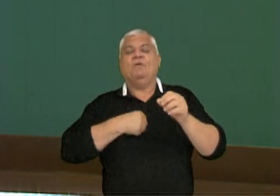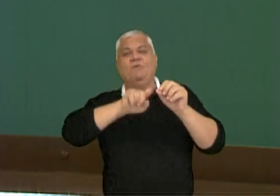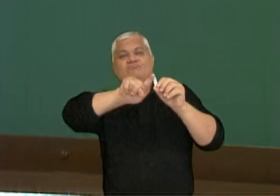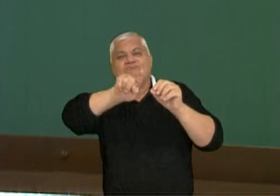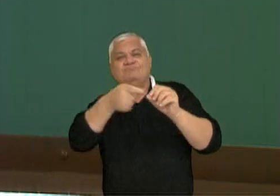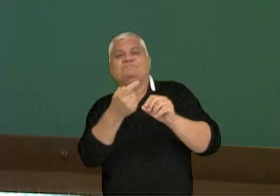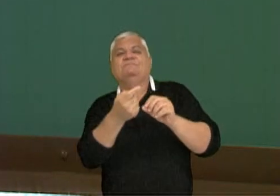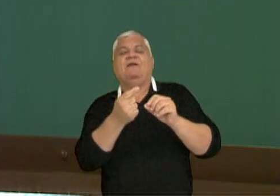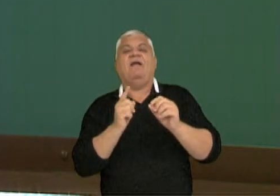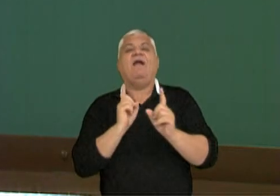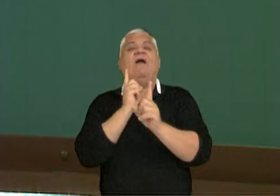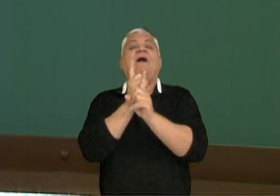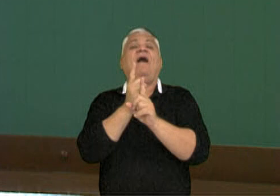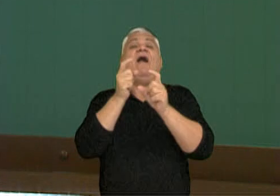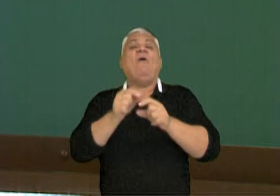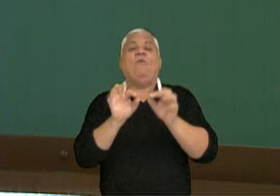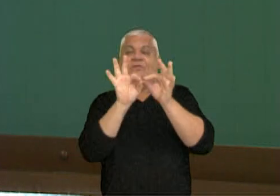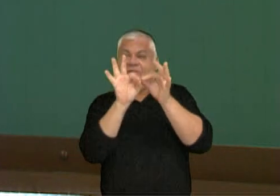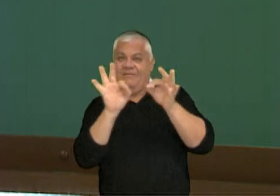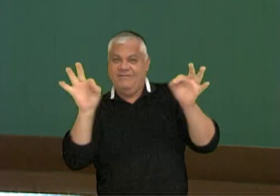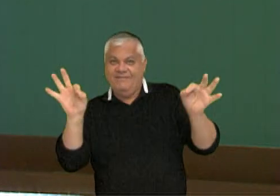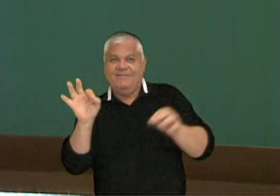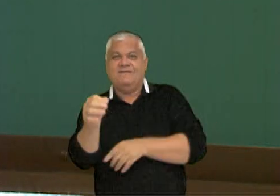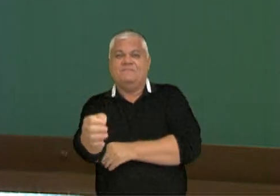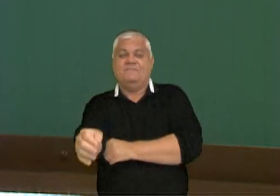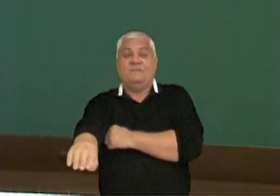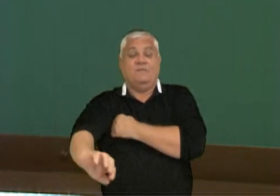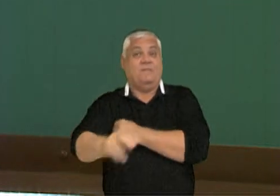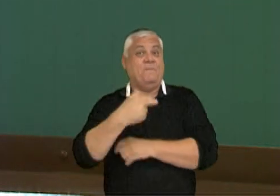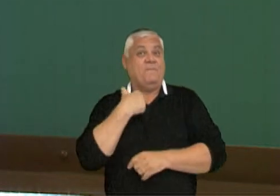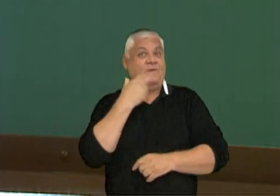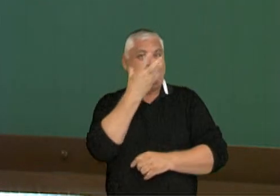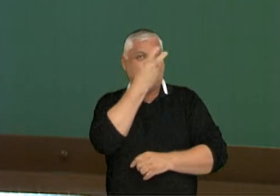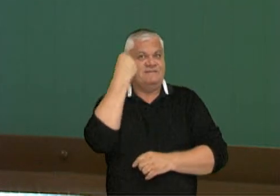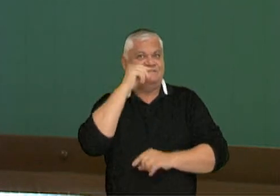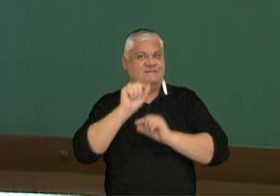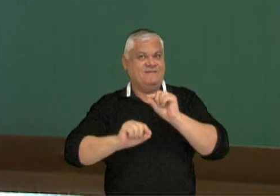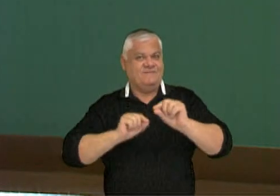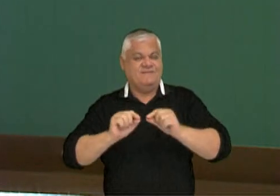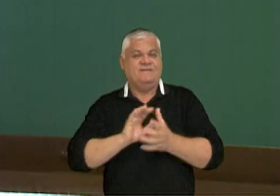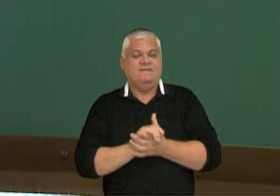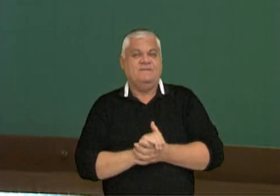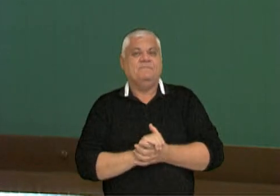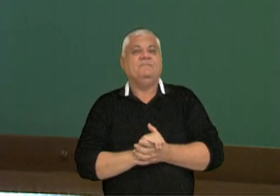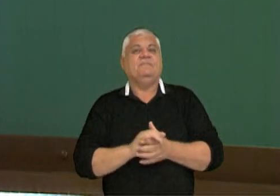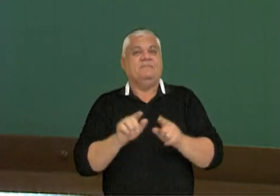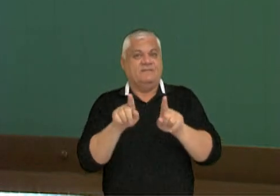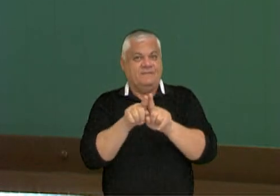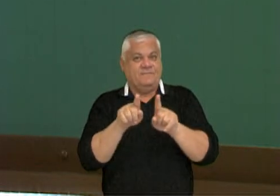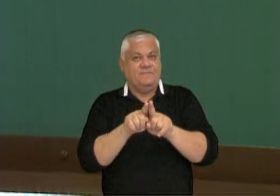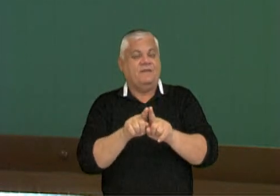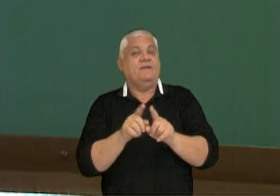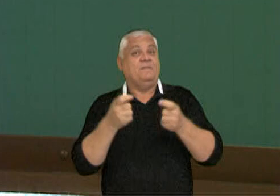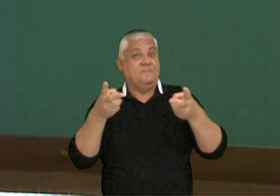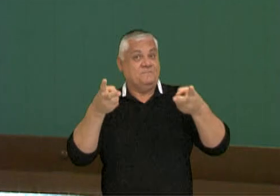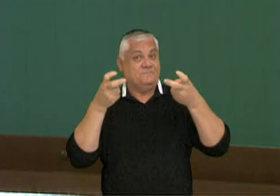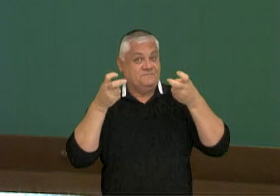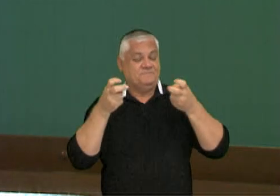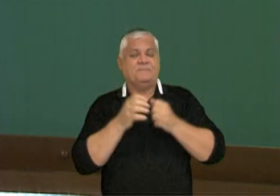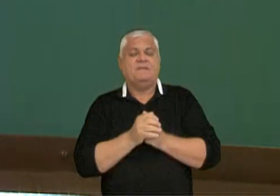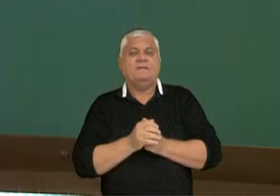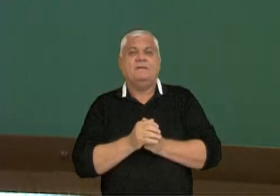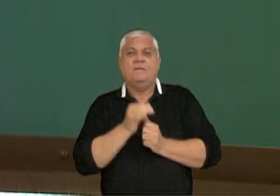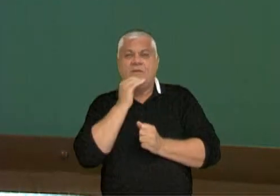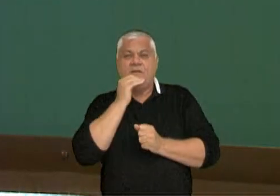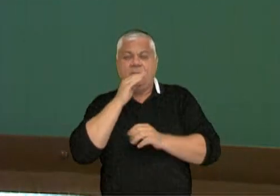a localização na reta. Então, nós não podemos esquecer também desta observação, que quanto mais